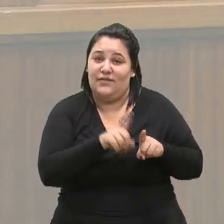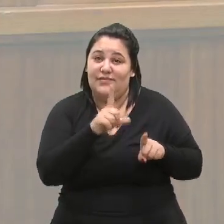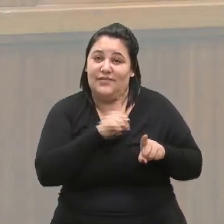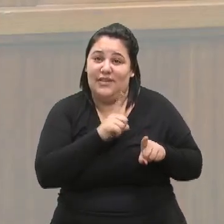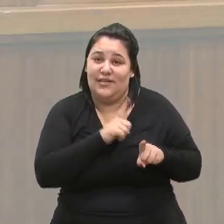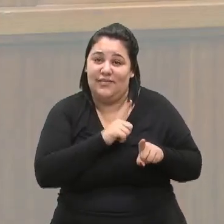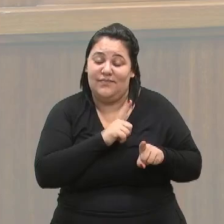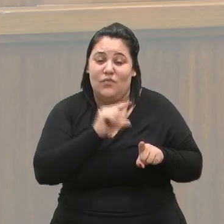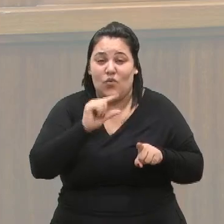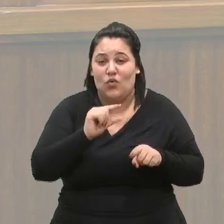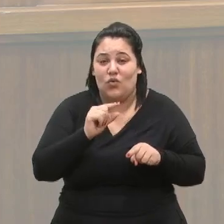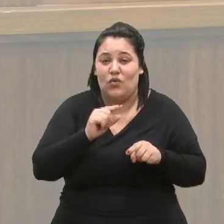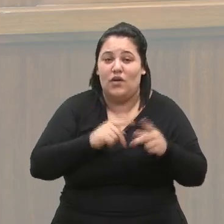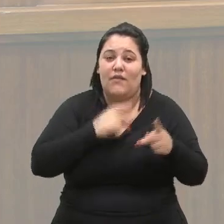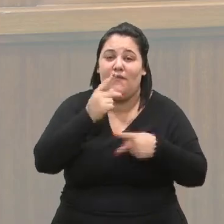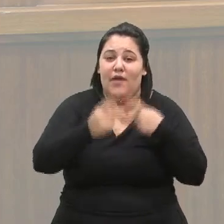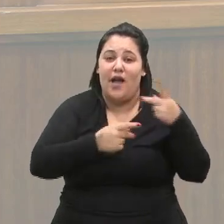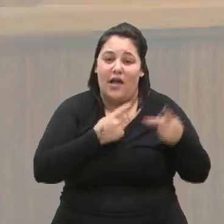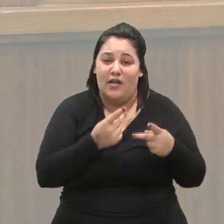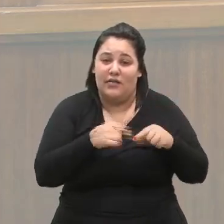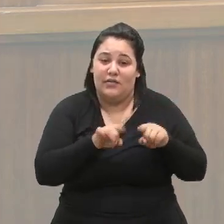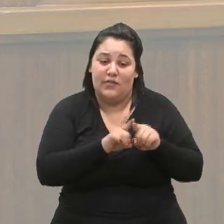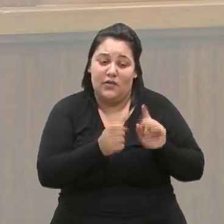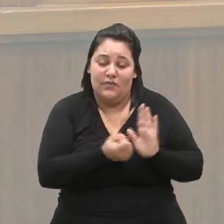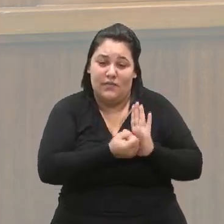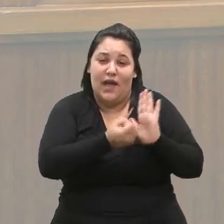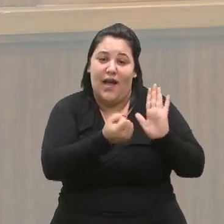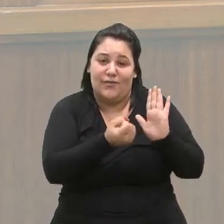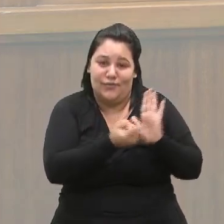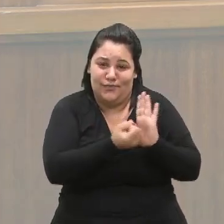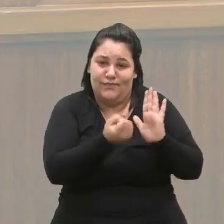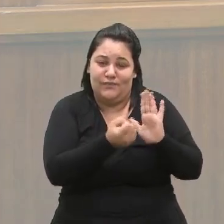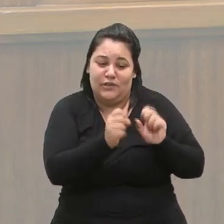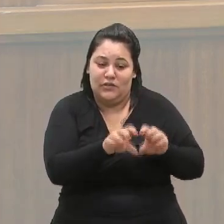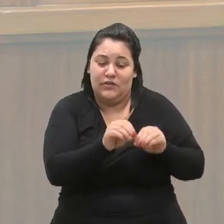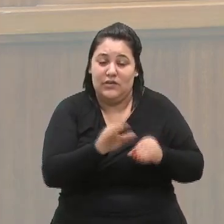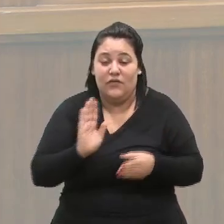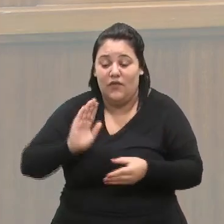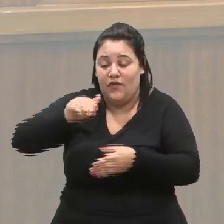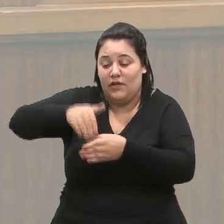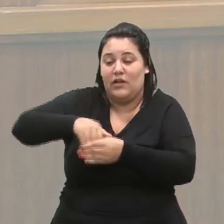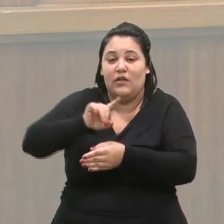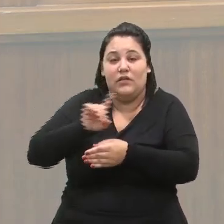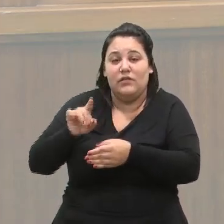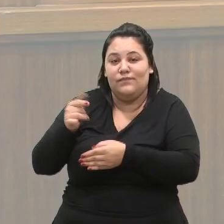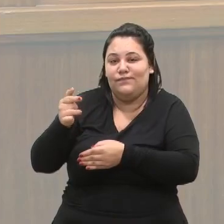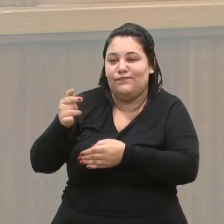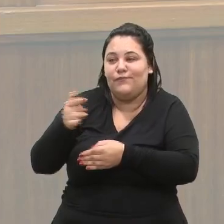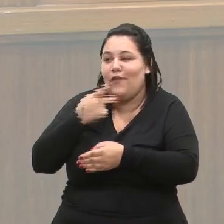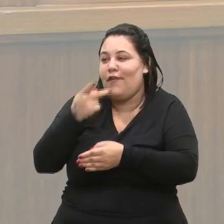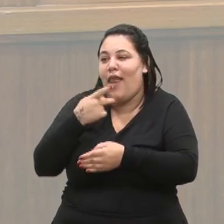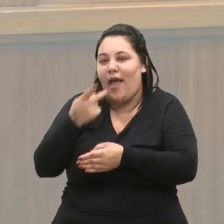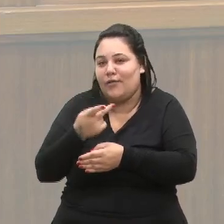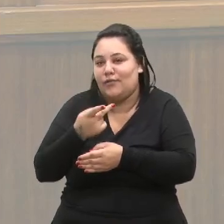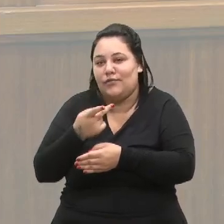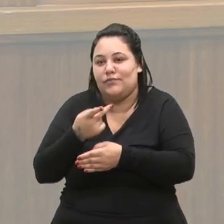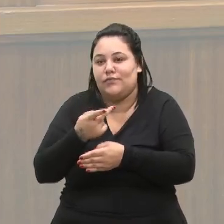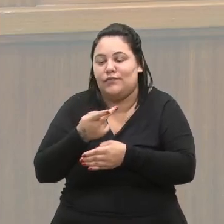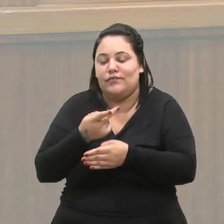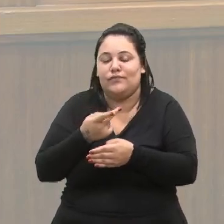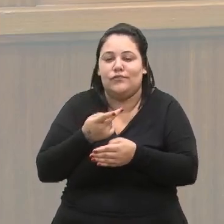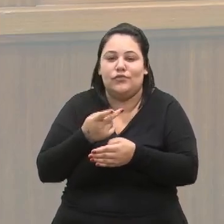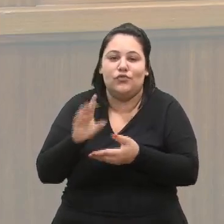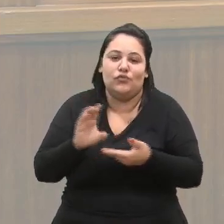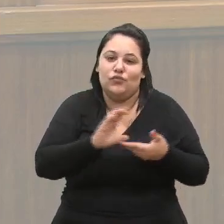pouco diálogo. O marco da educação ele foi votado sem falar com os conselheiros, com os